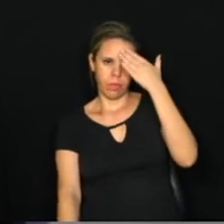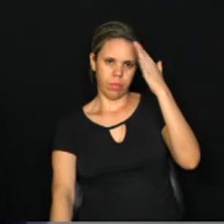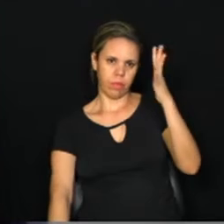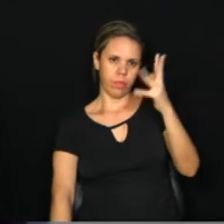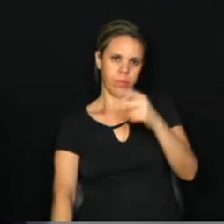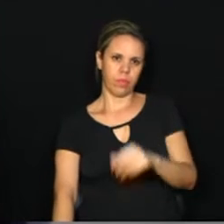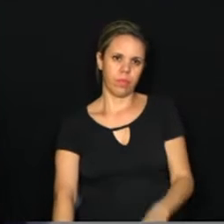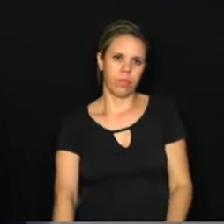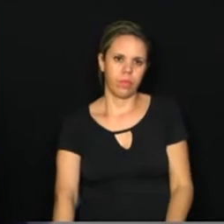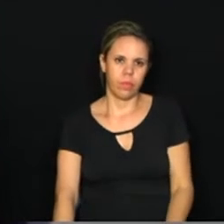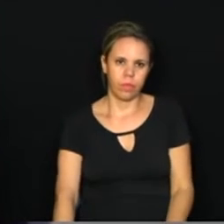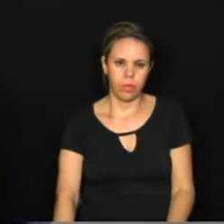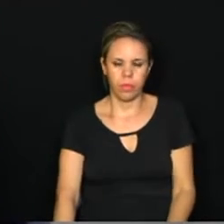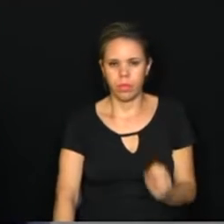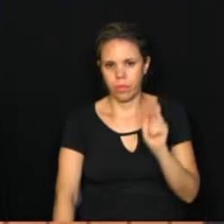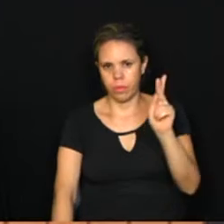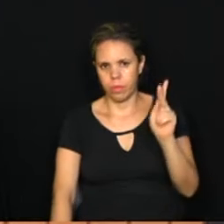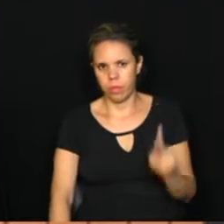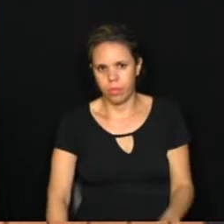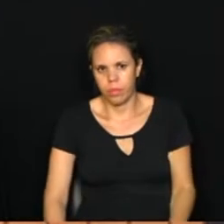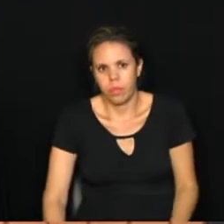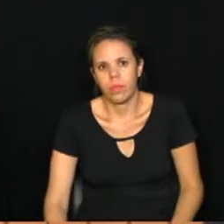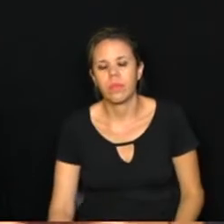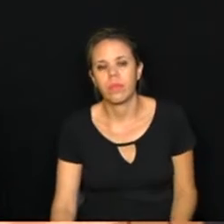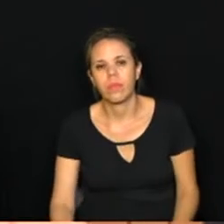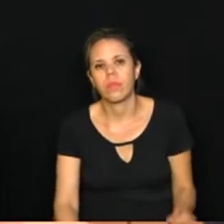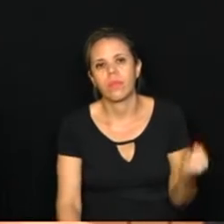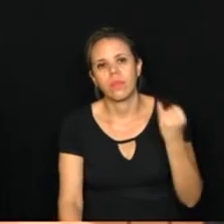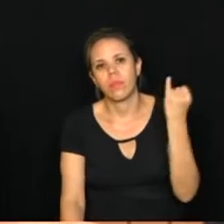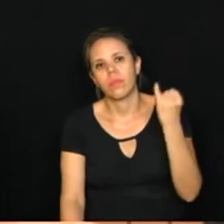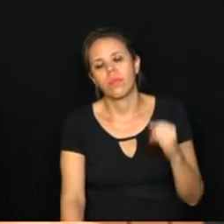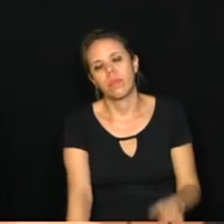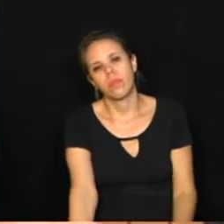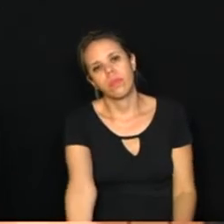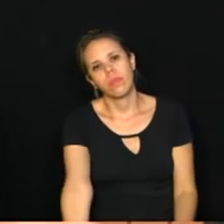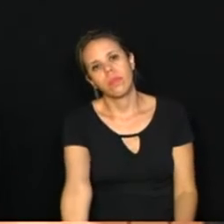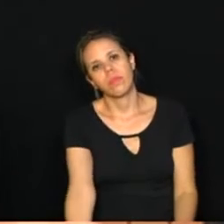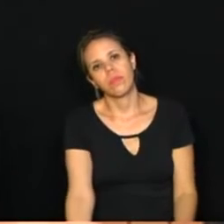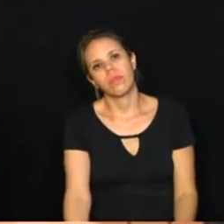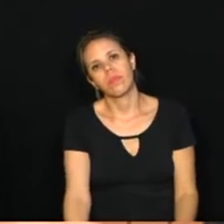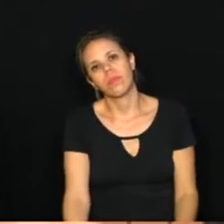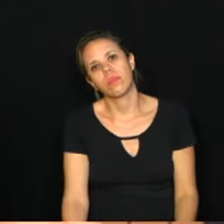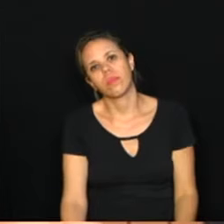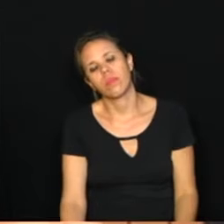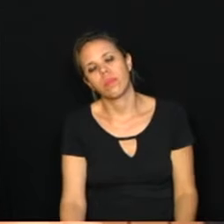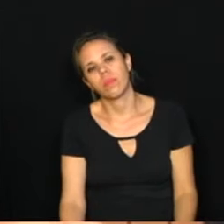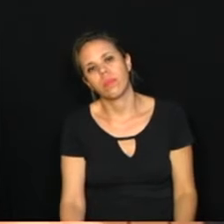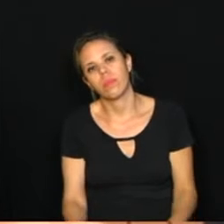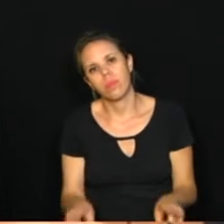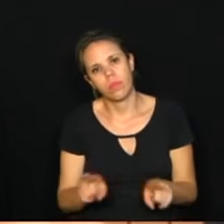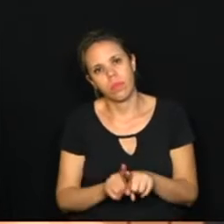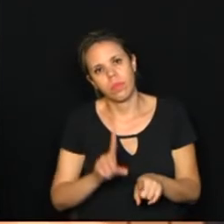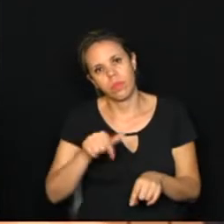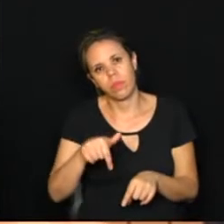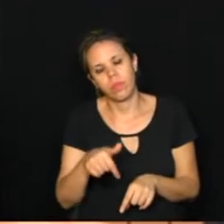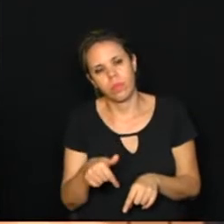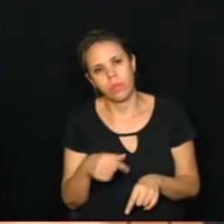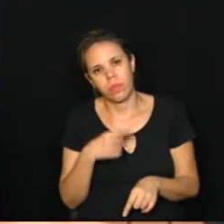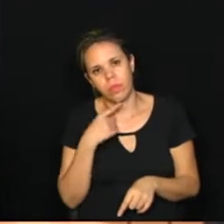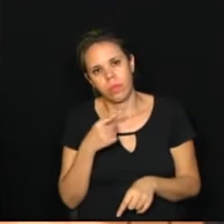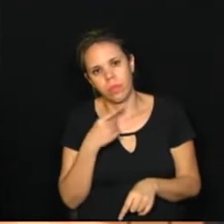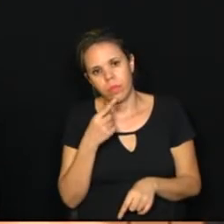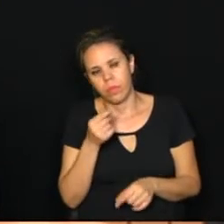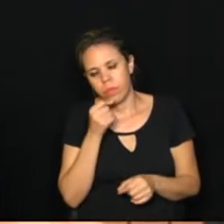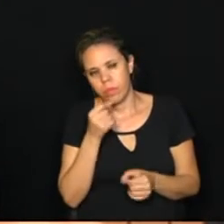todos. Ok, Sidney, eu acho que foi importante. Eu também concluí algumas coisas, depois eu quero fazer